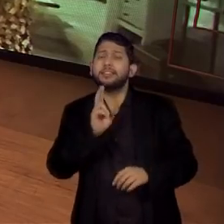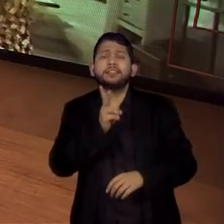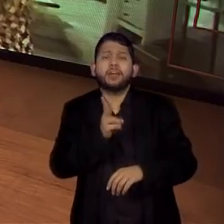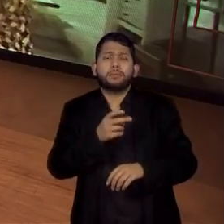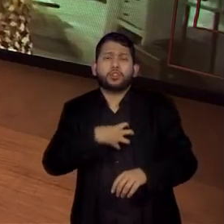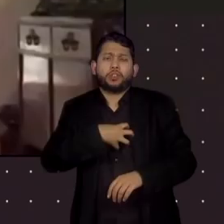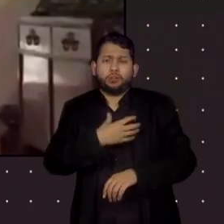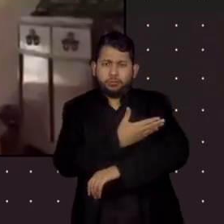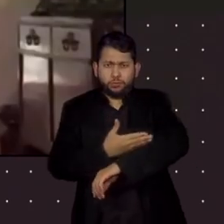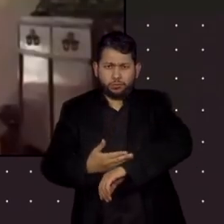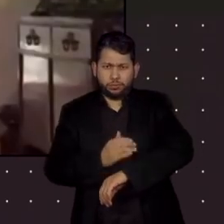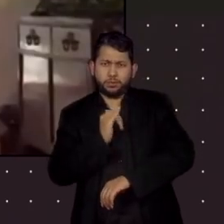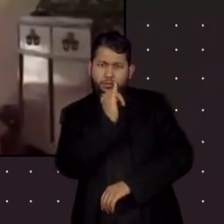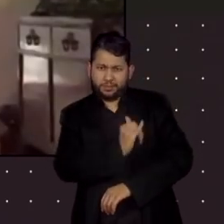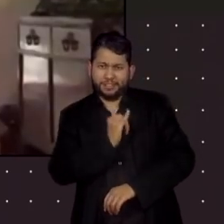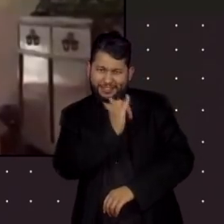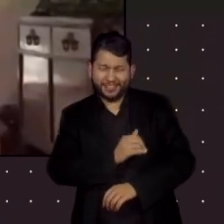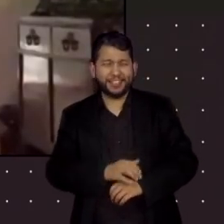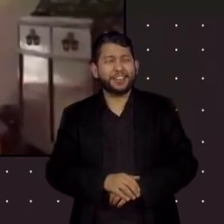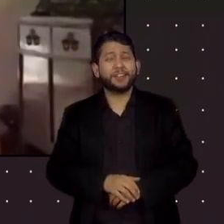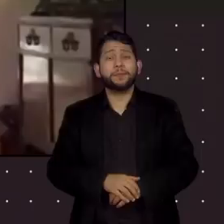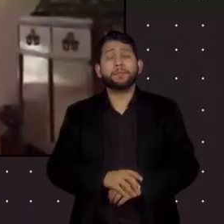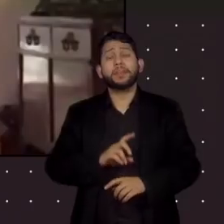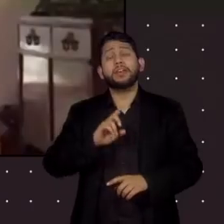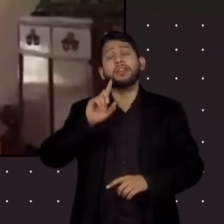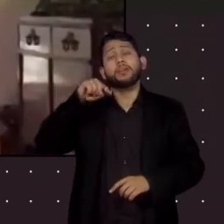querida, depois passamos